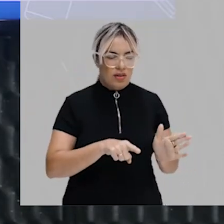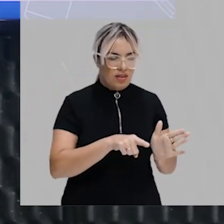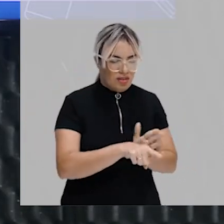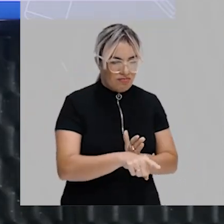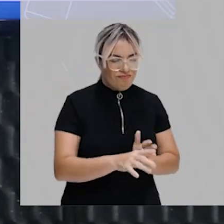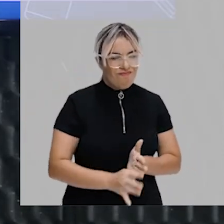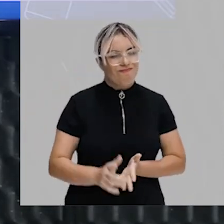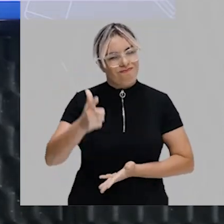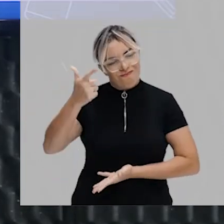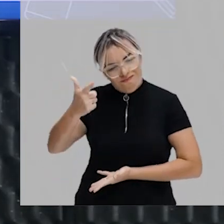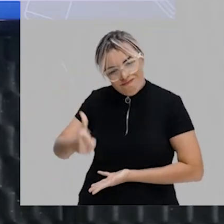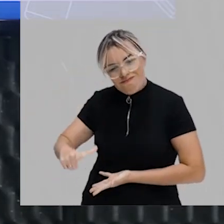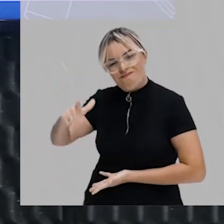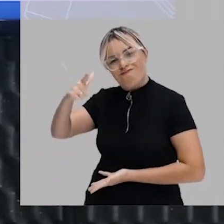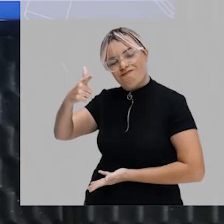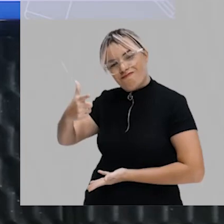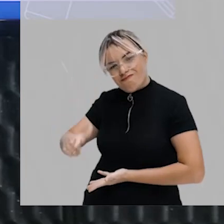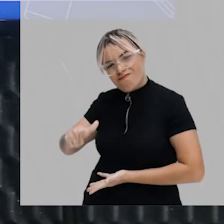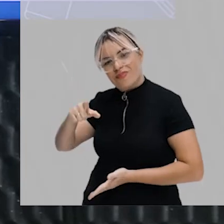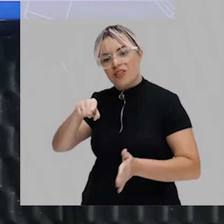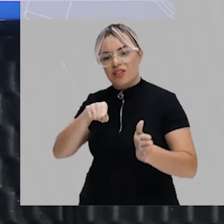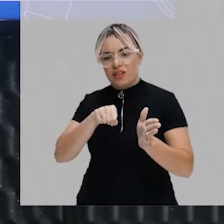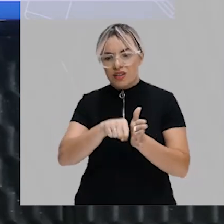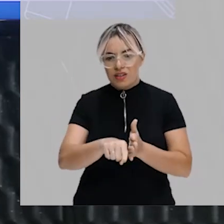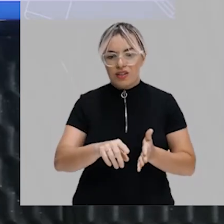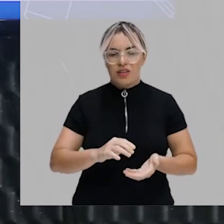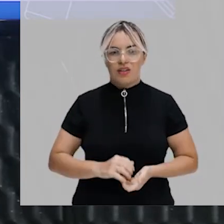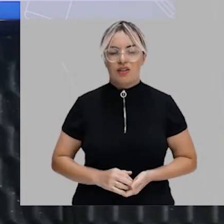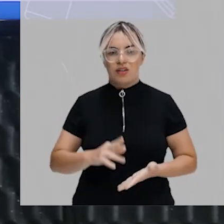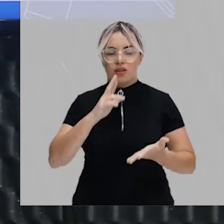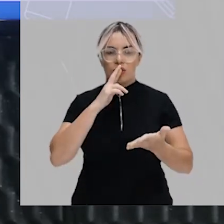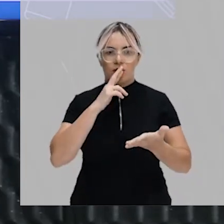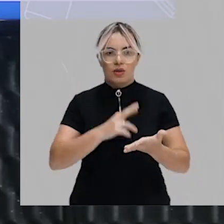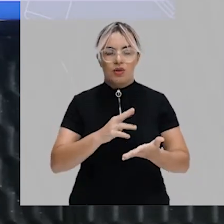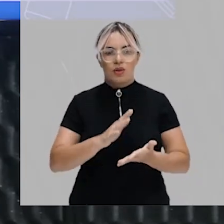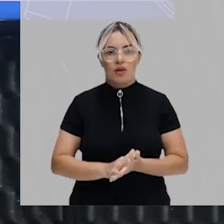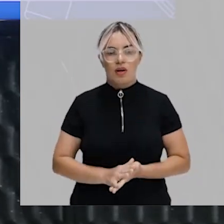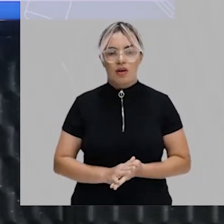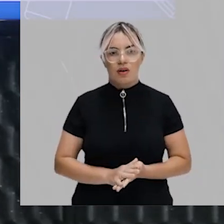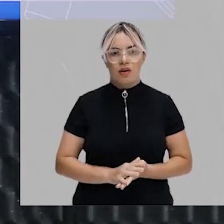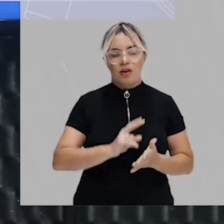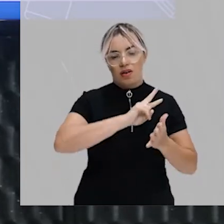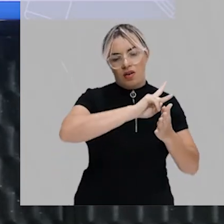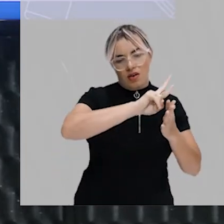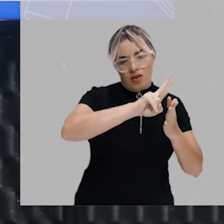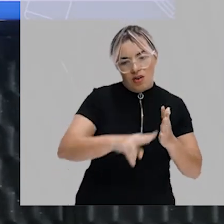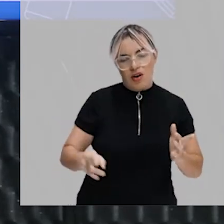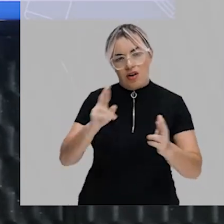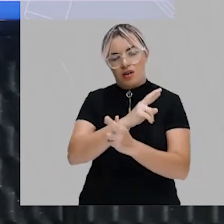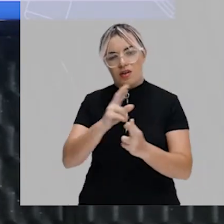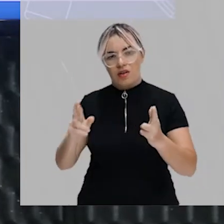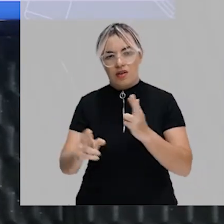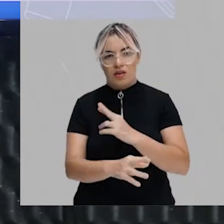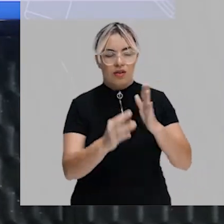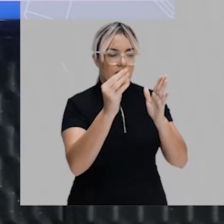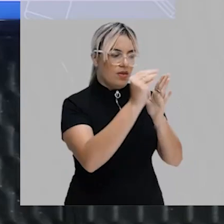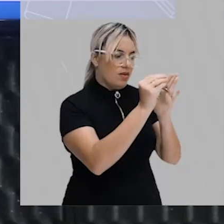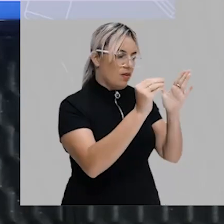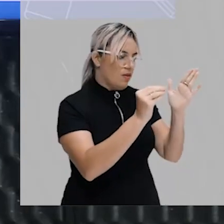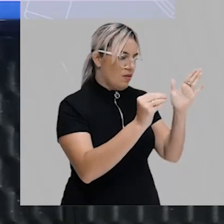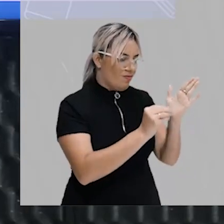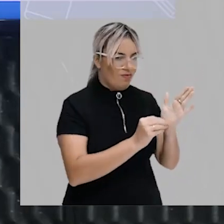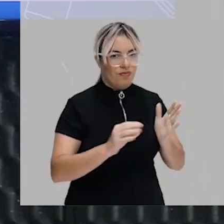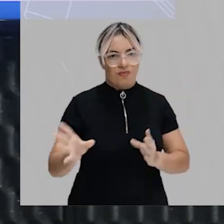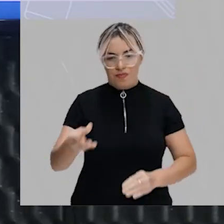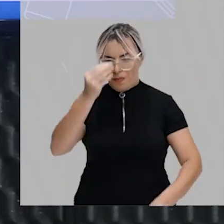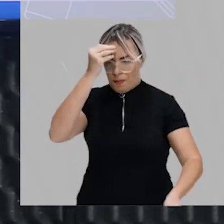muito repetitivas, tá? E quando a gente responde o máximo de questões relacionadas com esse conteúdo, vai se fixando